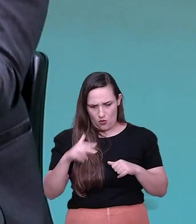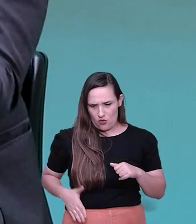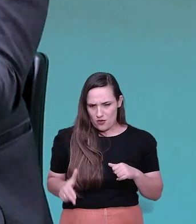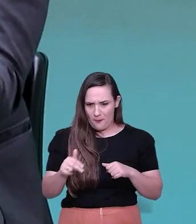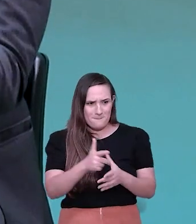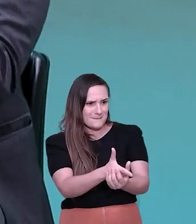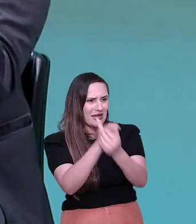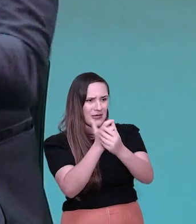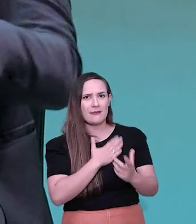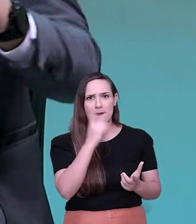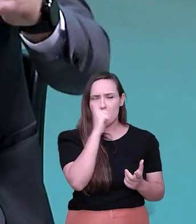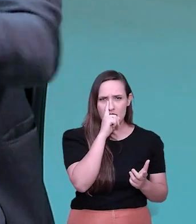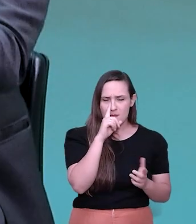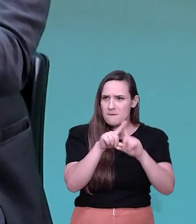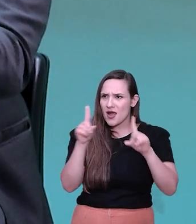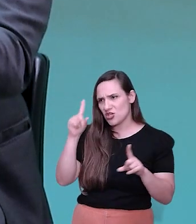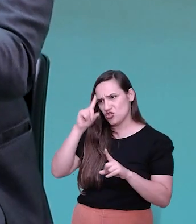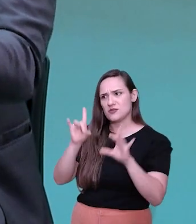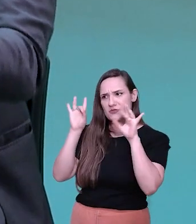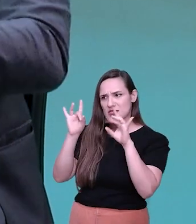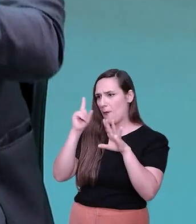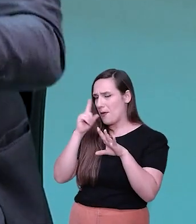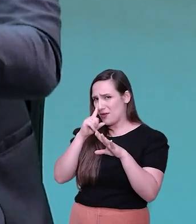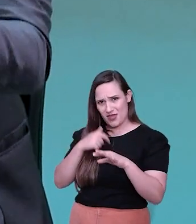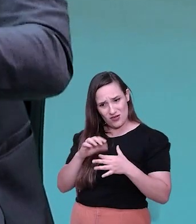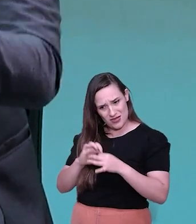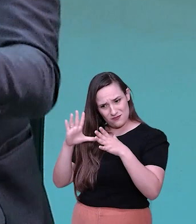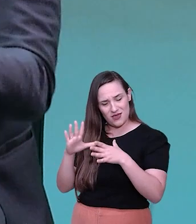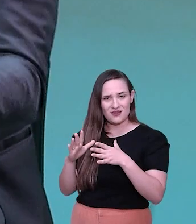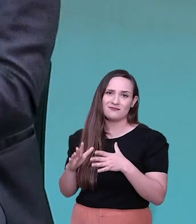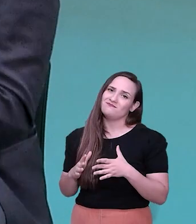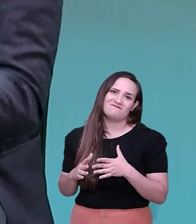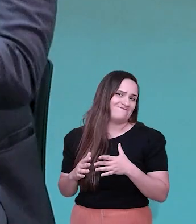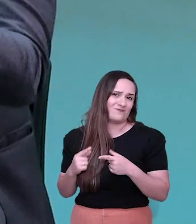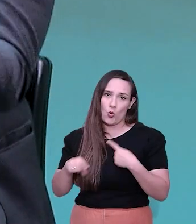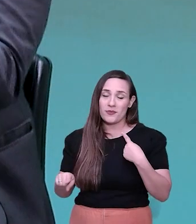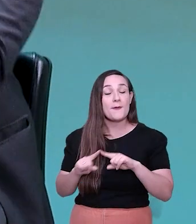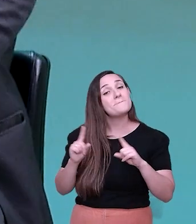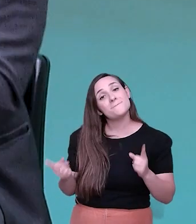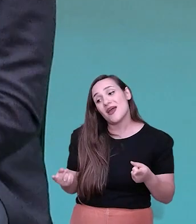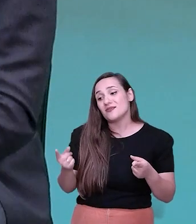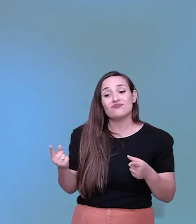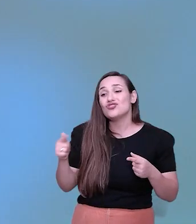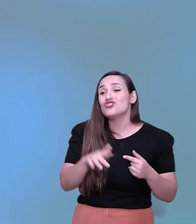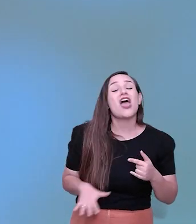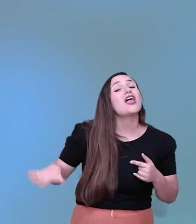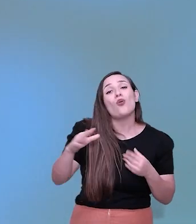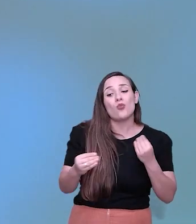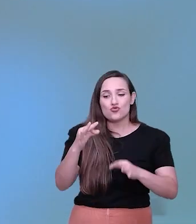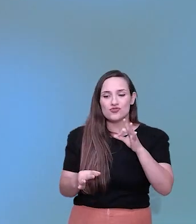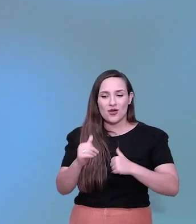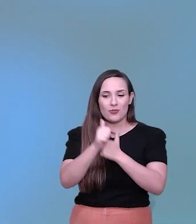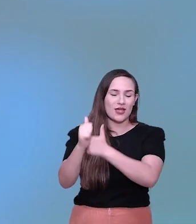para o judiciário, que o judiciário faça um mutirão naquela época e não tenha que ficar analisando um pedido por dia ali, como seria tecnicamente o direito daquele preso.